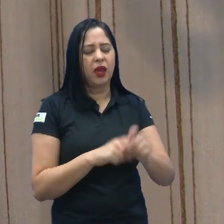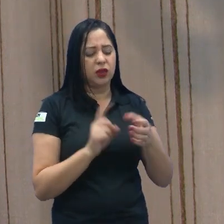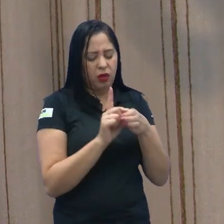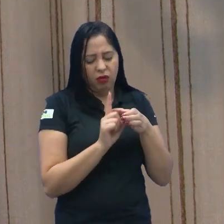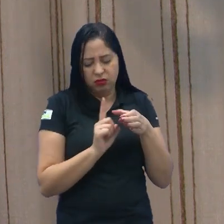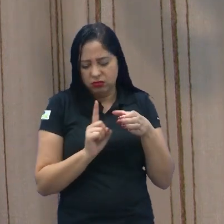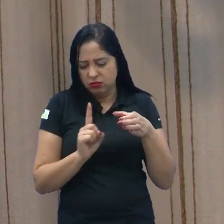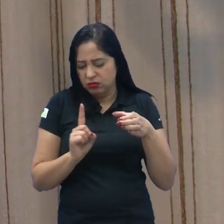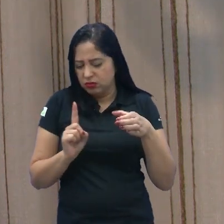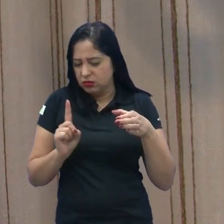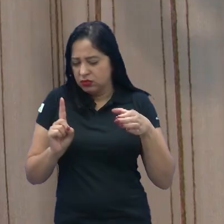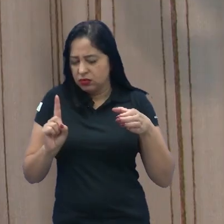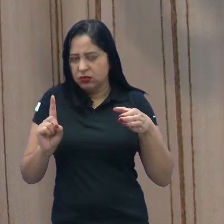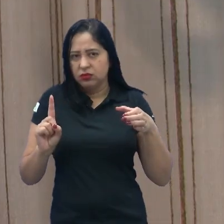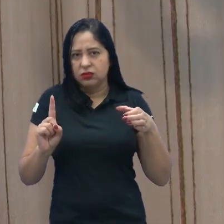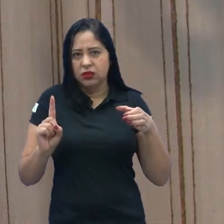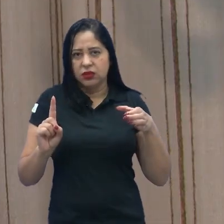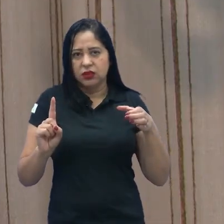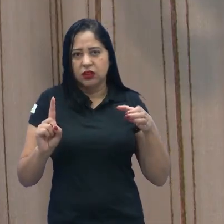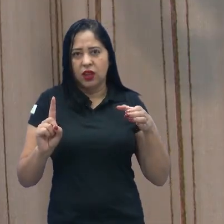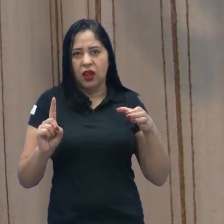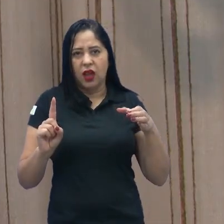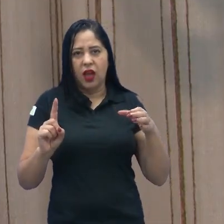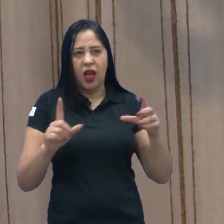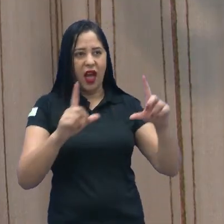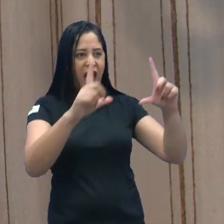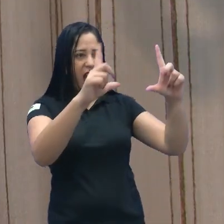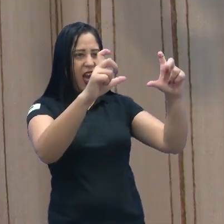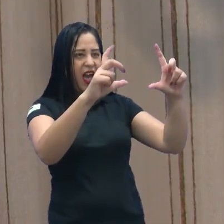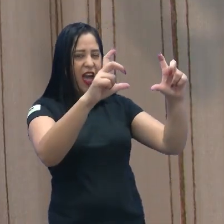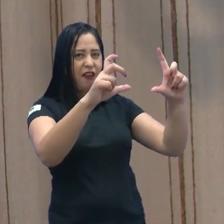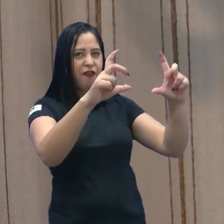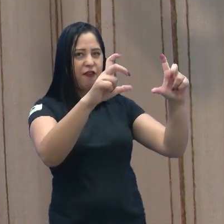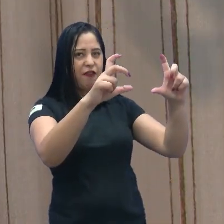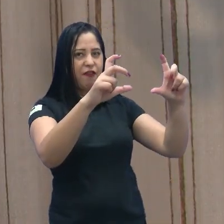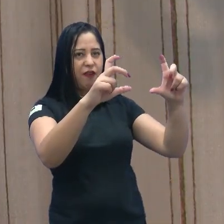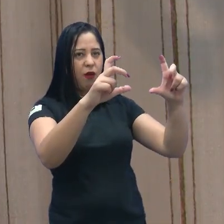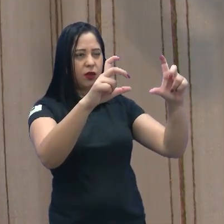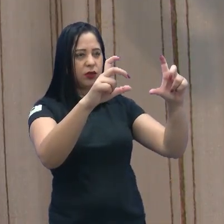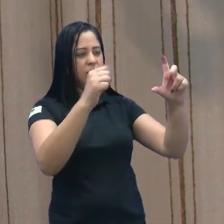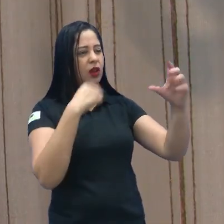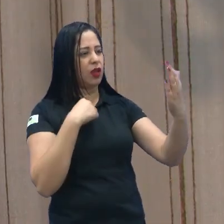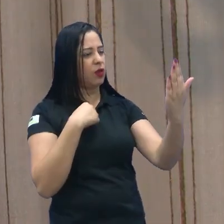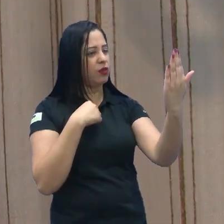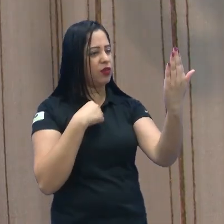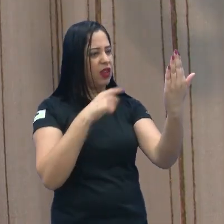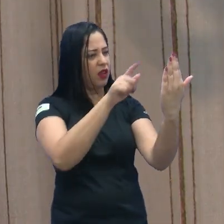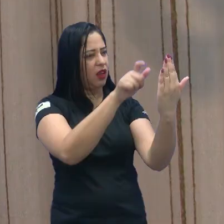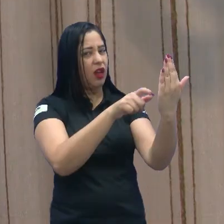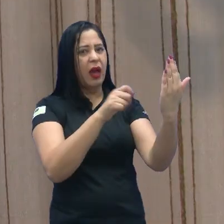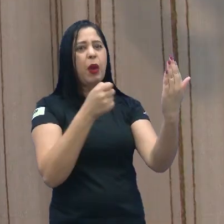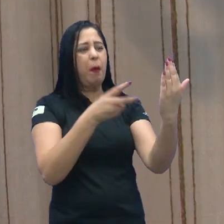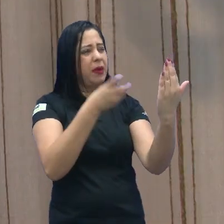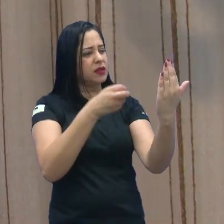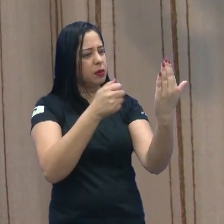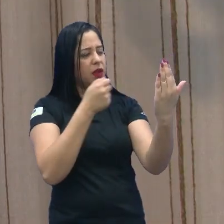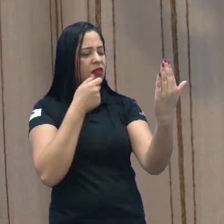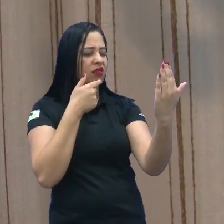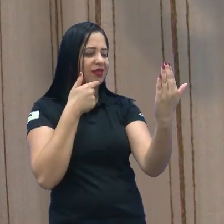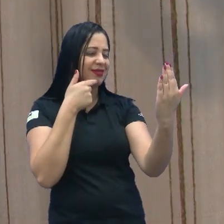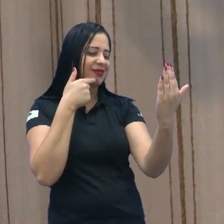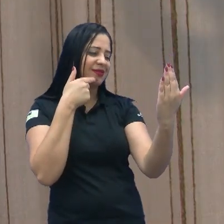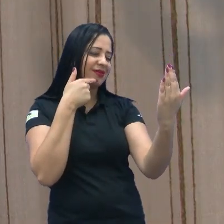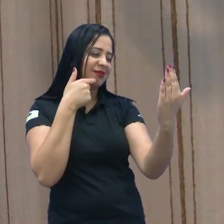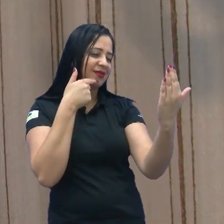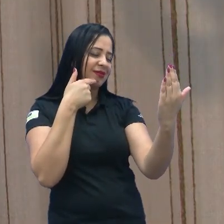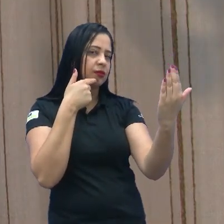isolamento, via fotos em que o meu semblante não estava naquele semblante feliz, né, tranquilo.